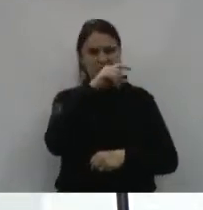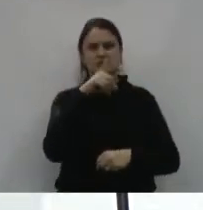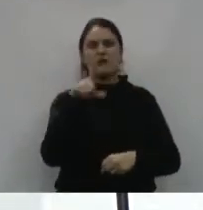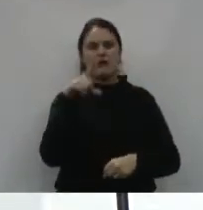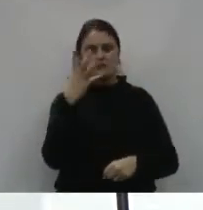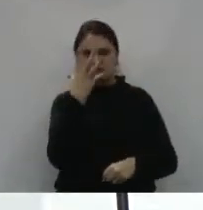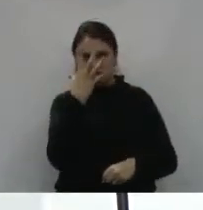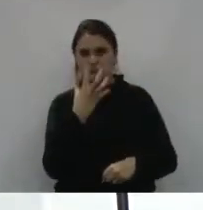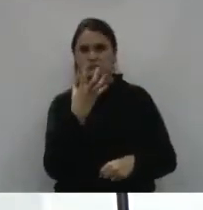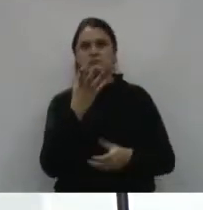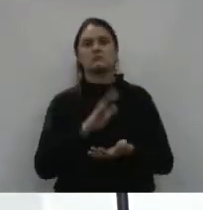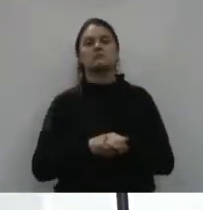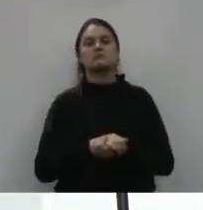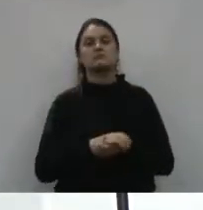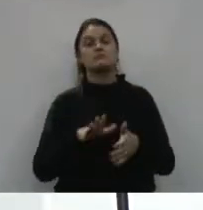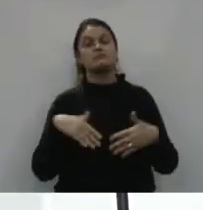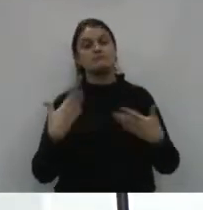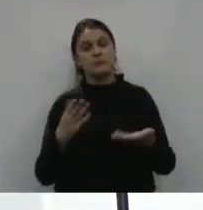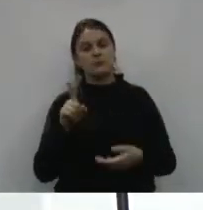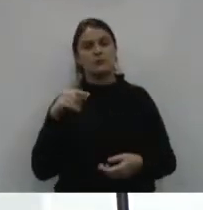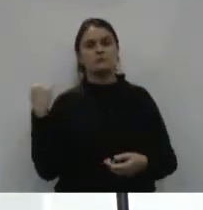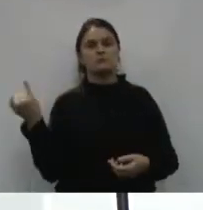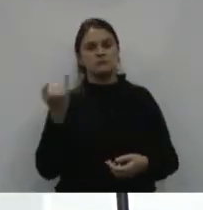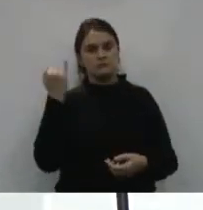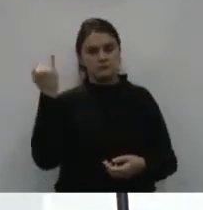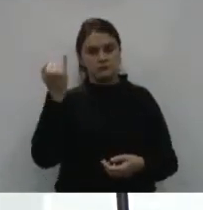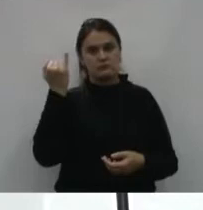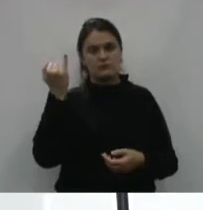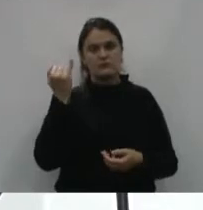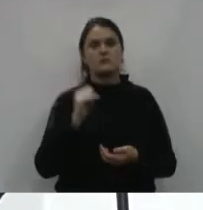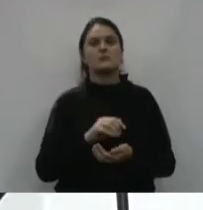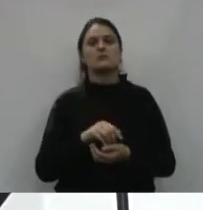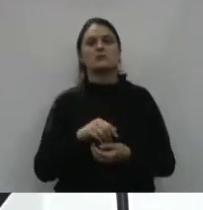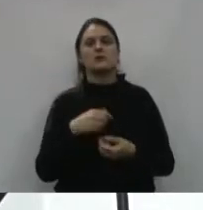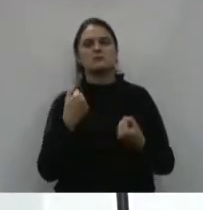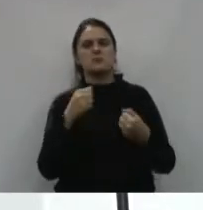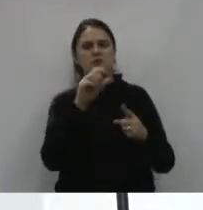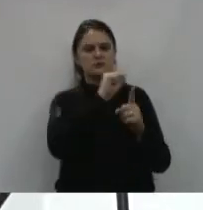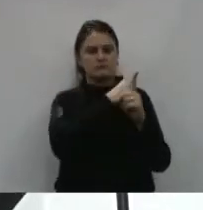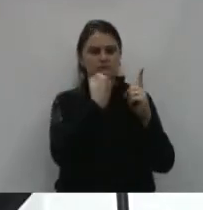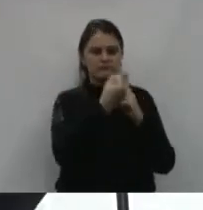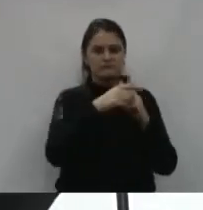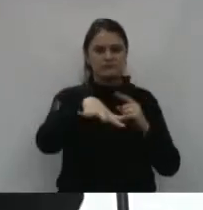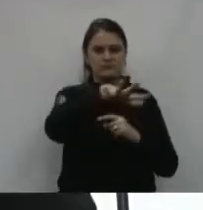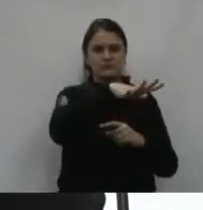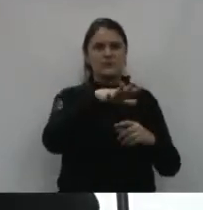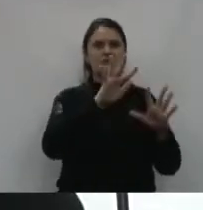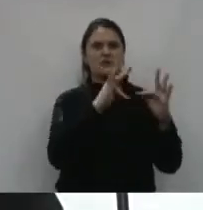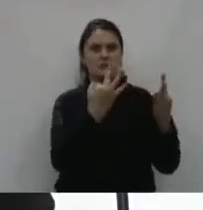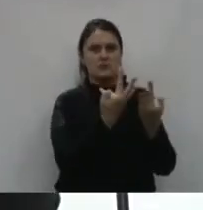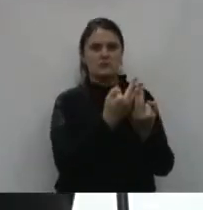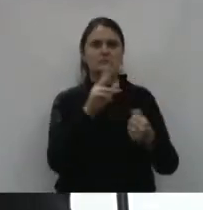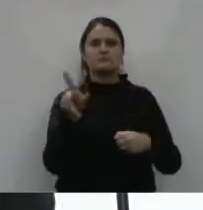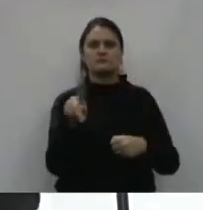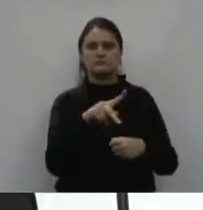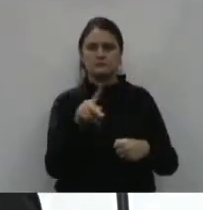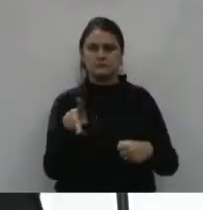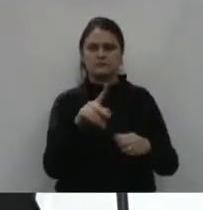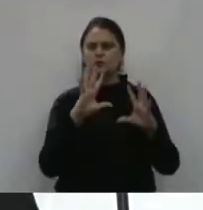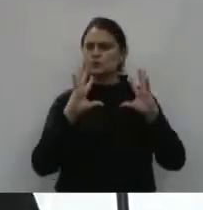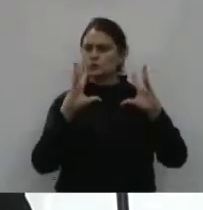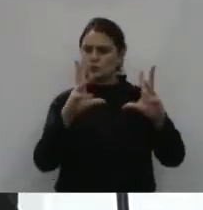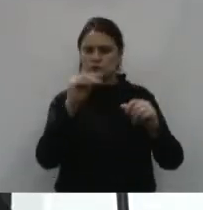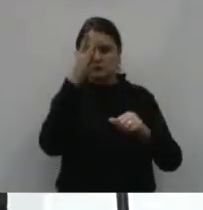e mais sério do que se imagina então é importante pelo menos a a sociedade tanto pais professores